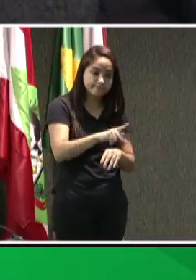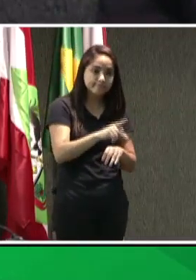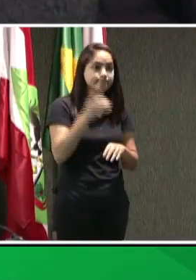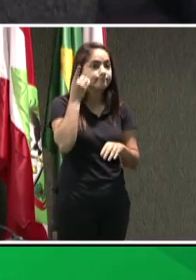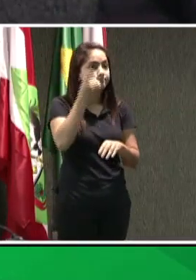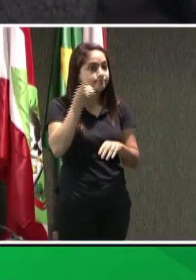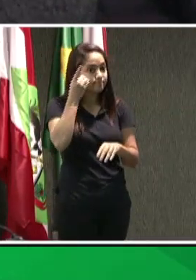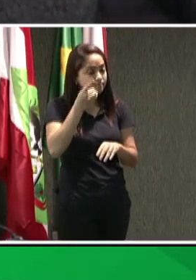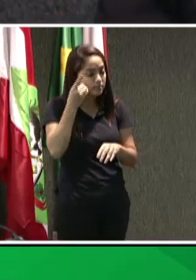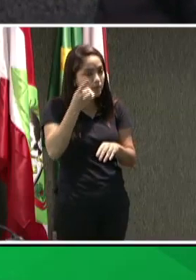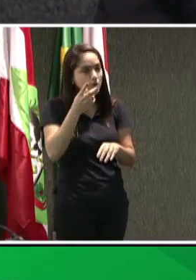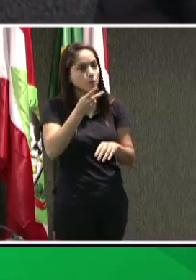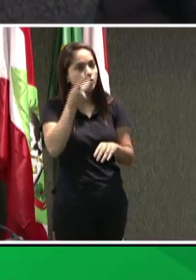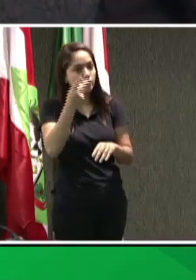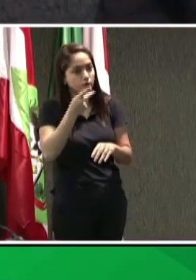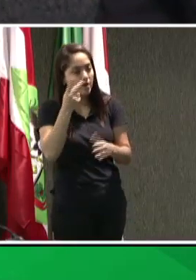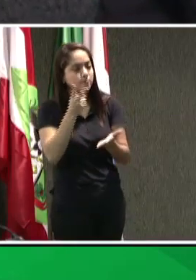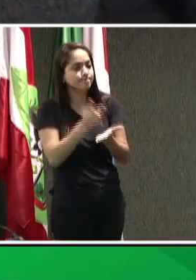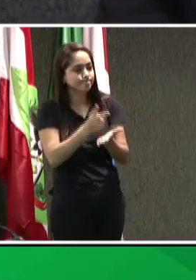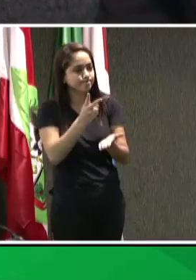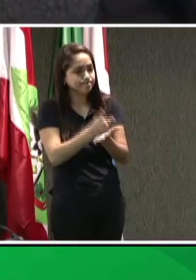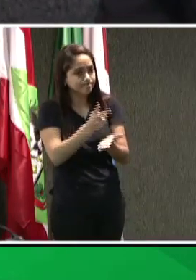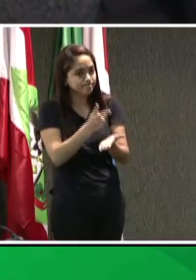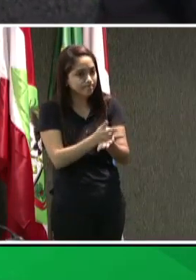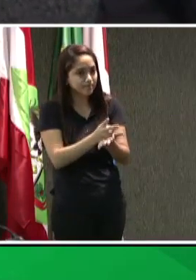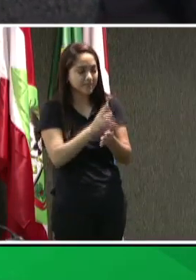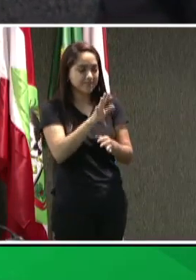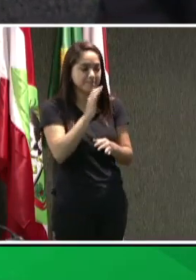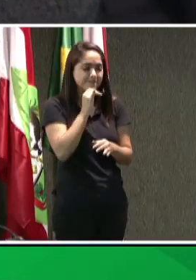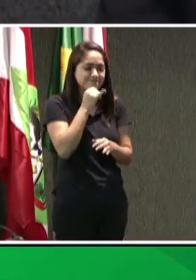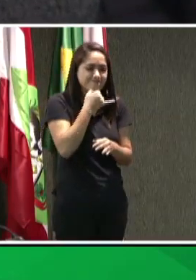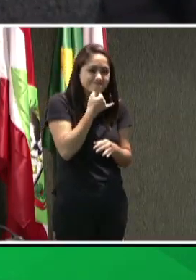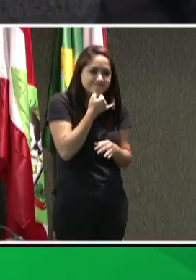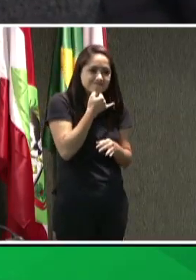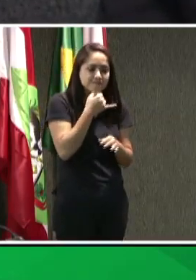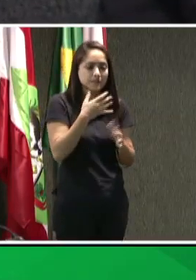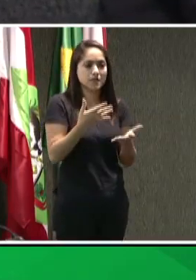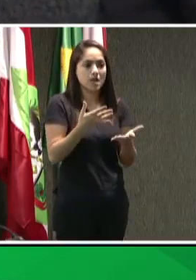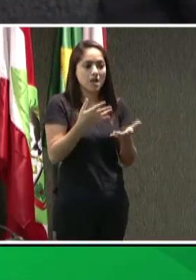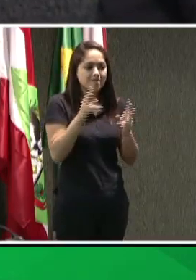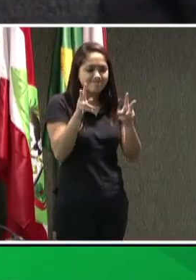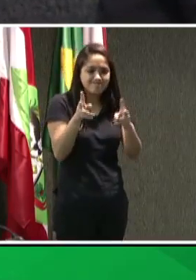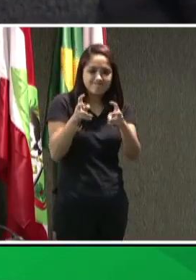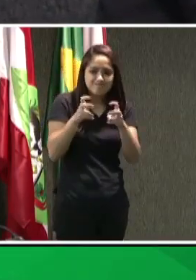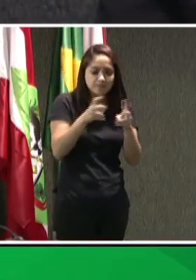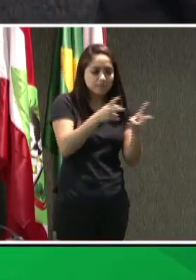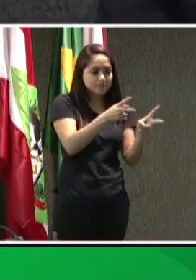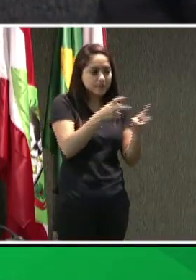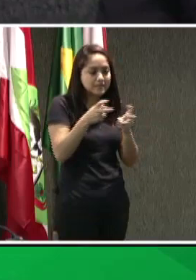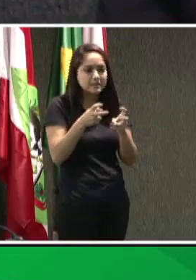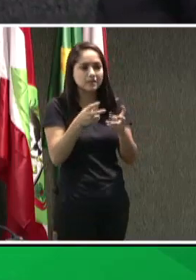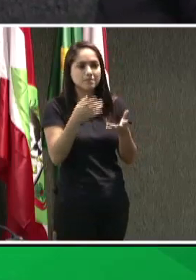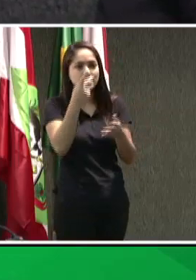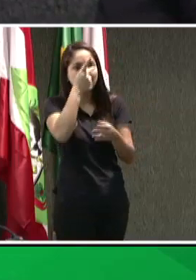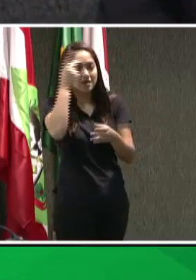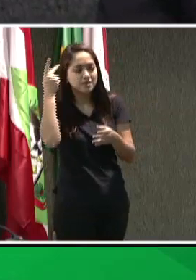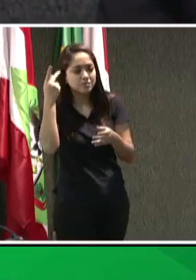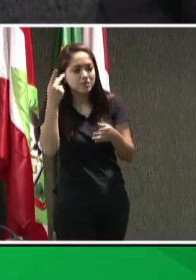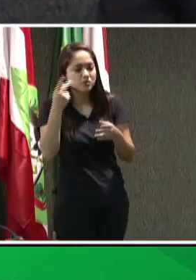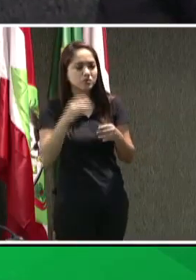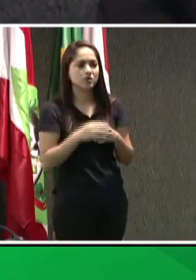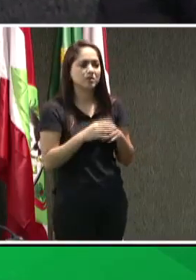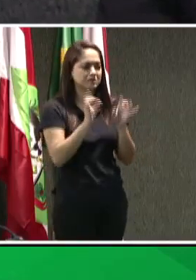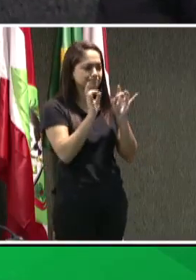eu tenho dito sempre, Vanderlei, que a minha maior tristeza é ver as pessoas abandonarem a